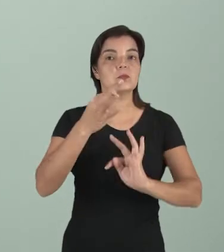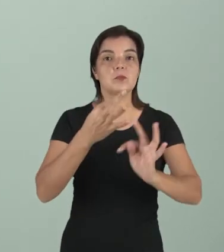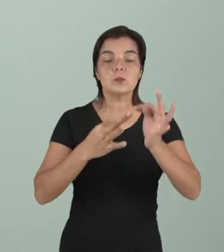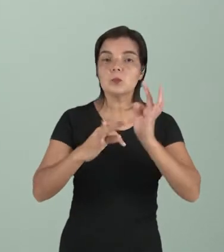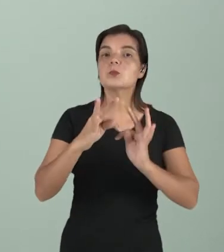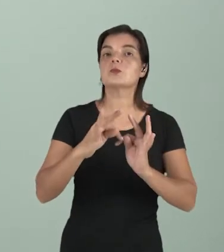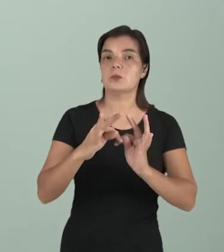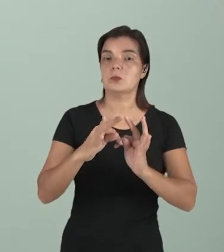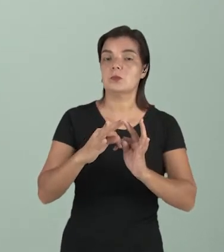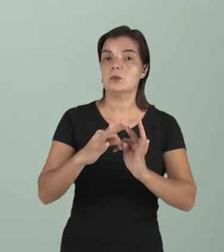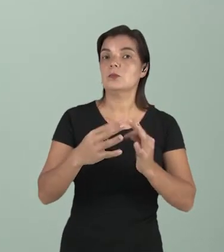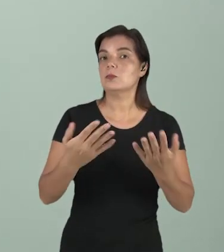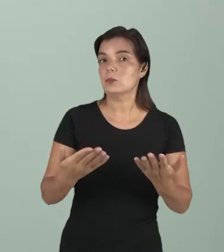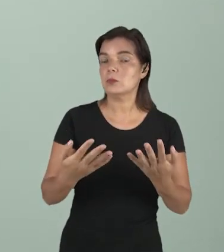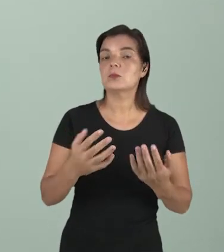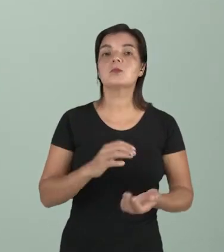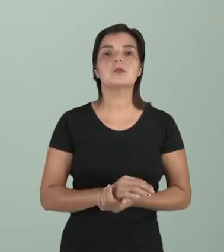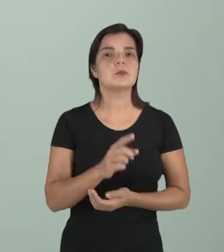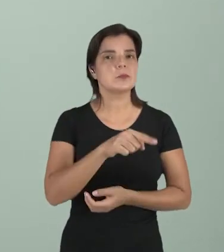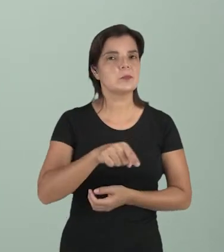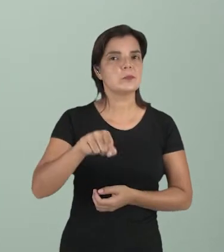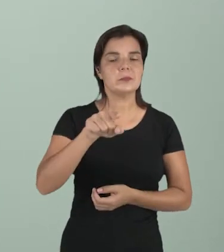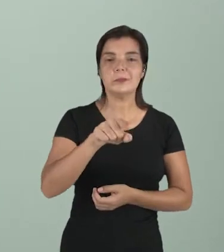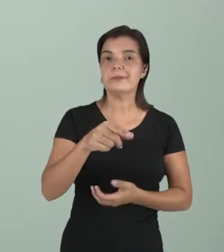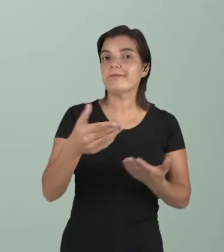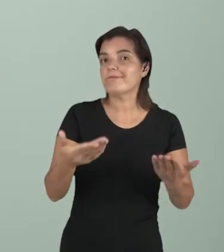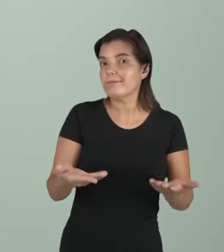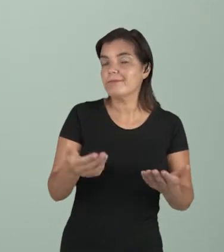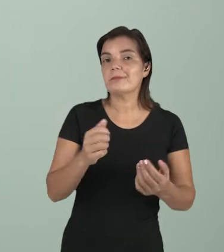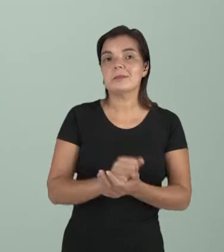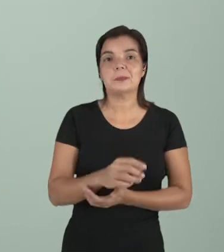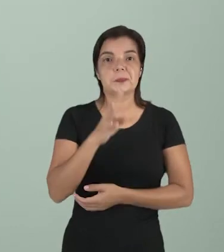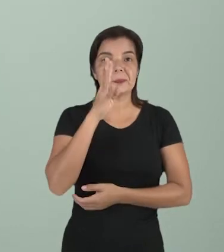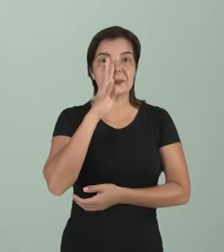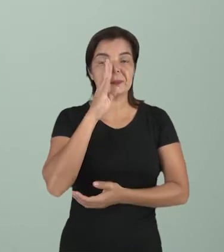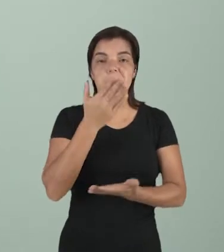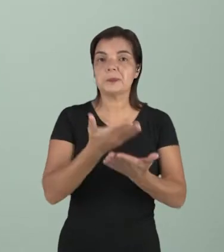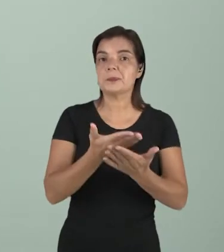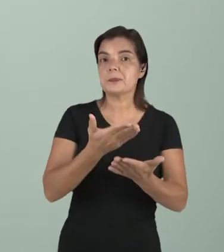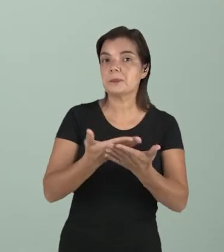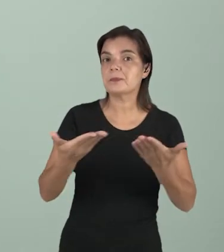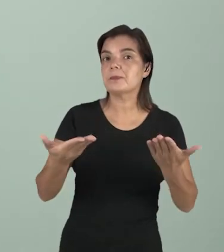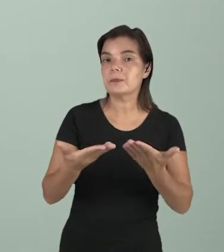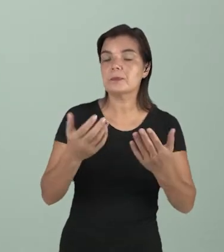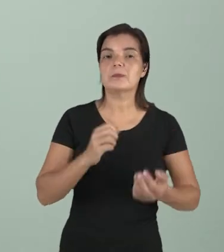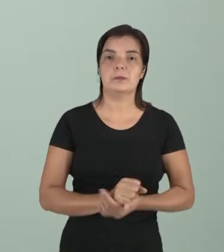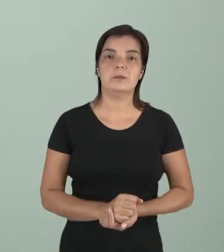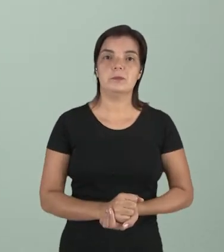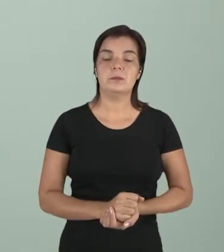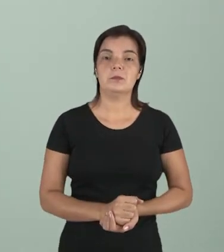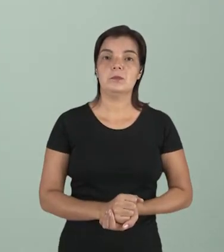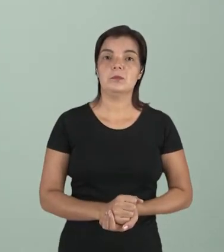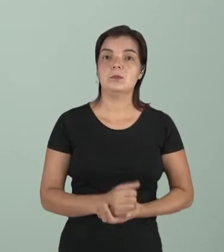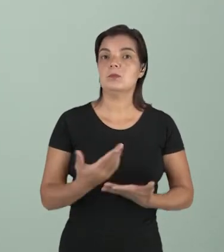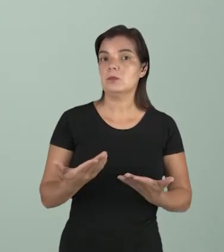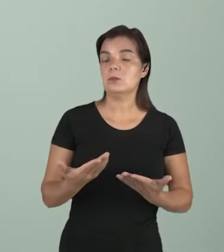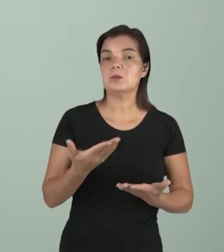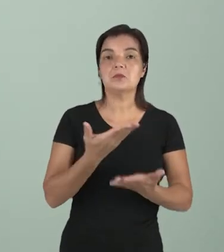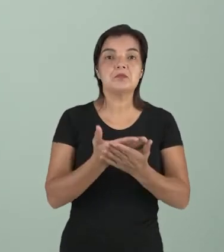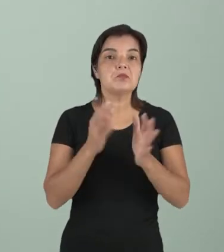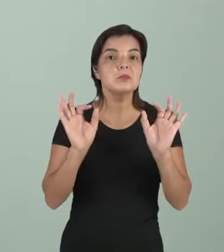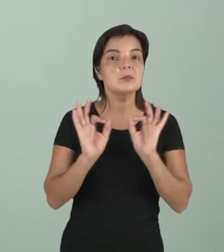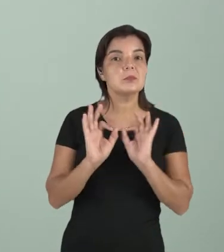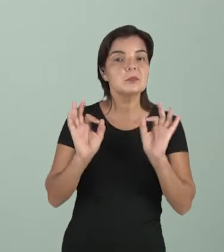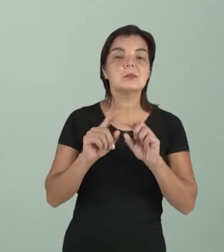tecnologia suficiente, vocês não estariam assistindo às nossas aulas de hoje, estaríamos sem